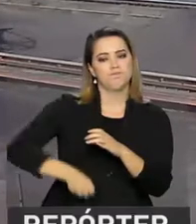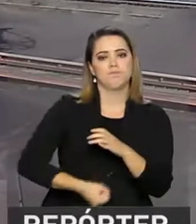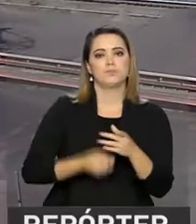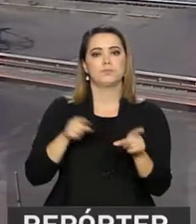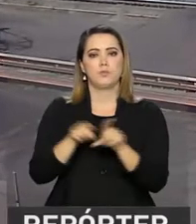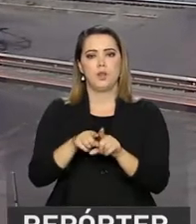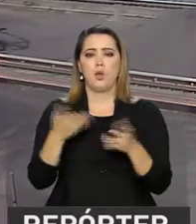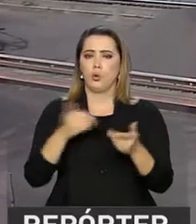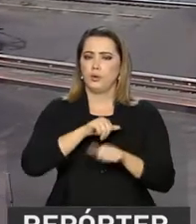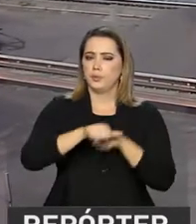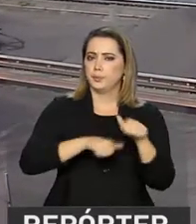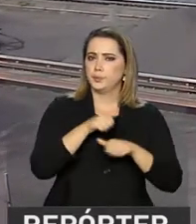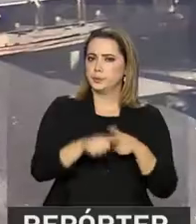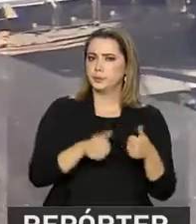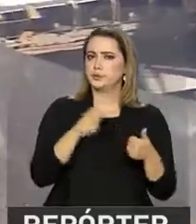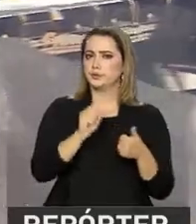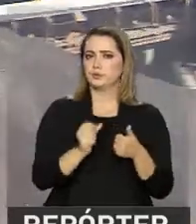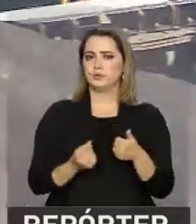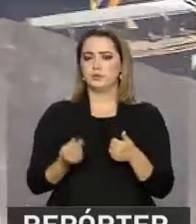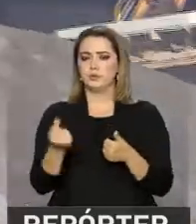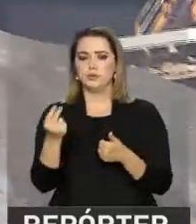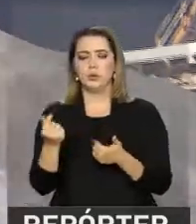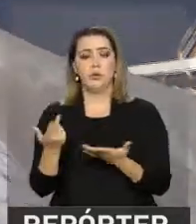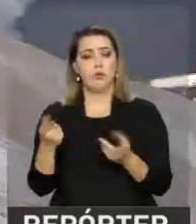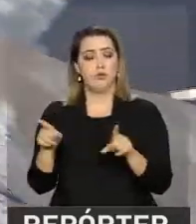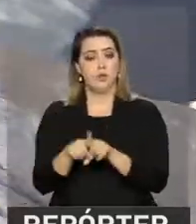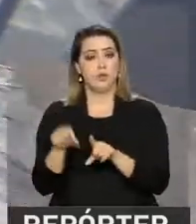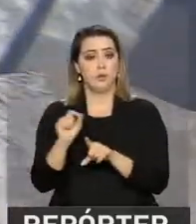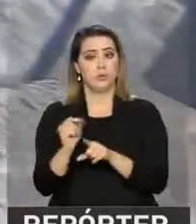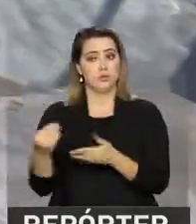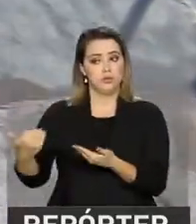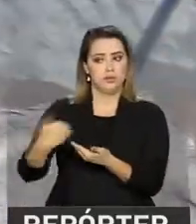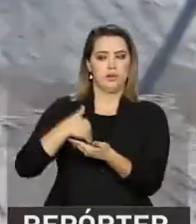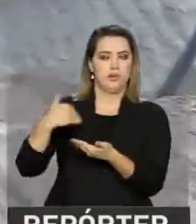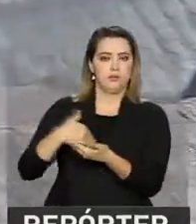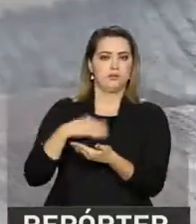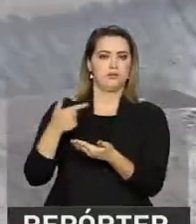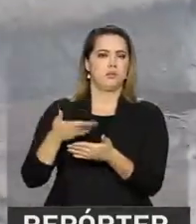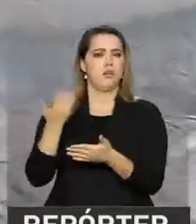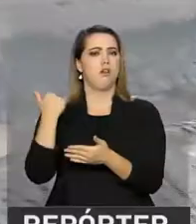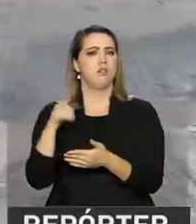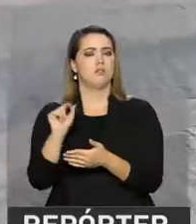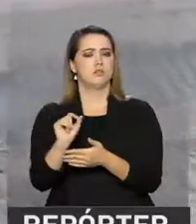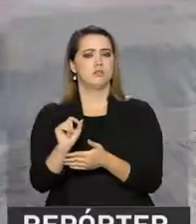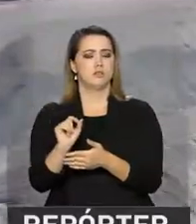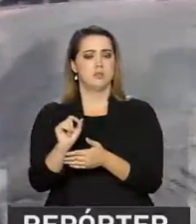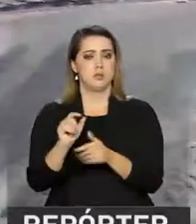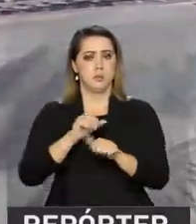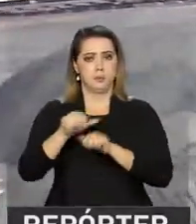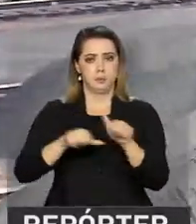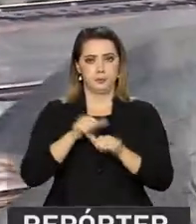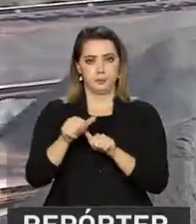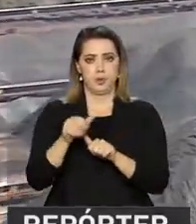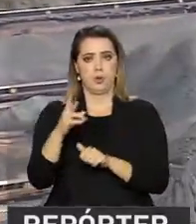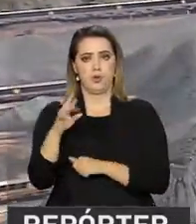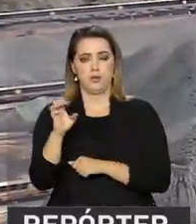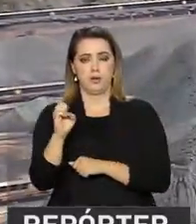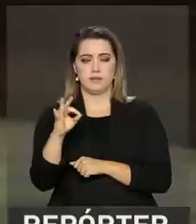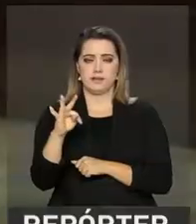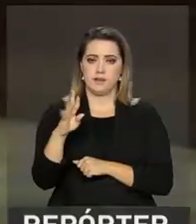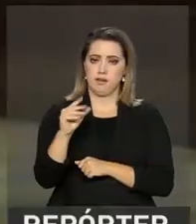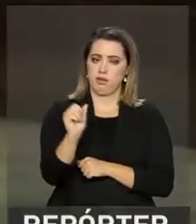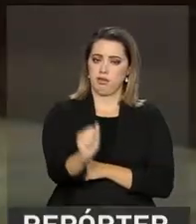de cálculo da compensação financeira pela exploração mineral que passará do faturamento líquido para a receita bruta de venda do minério